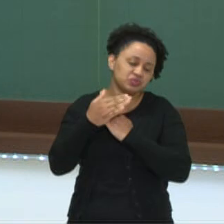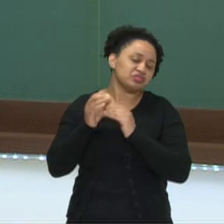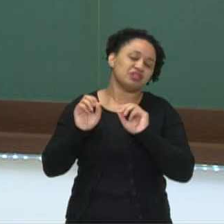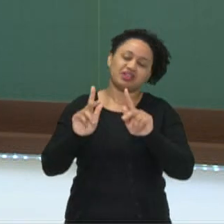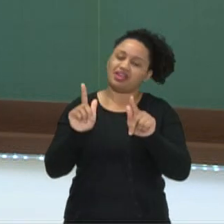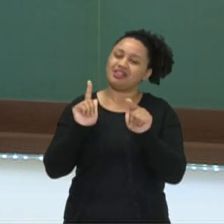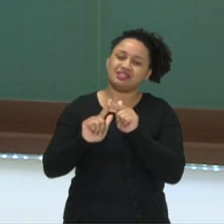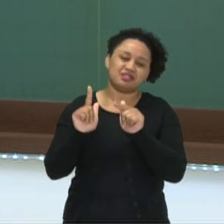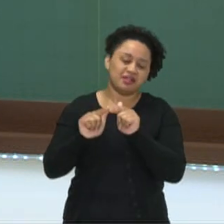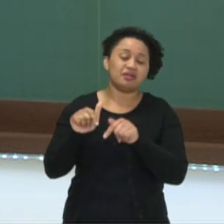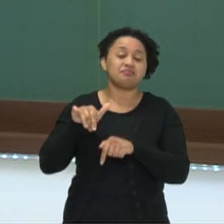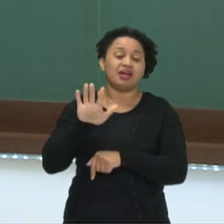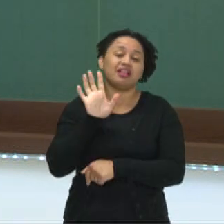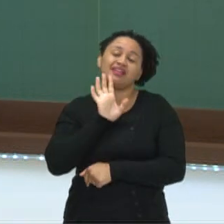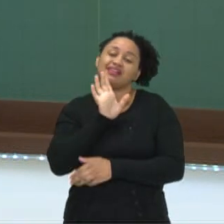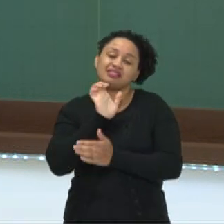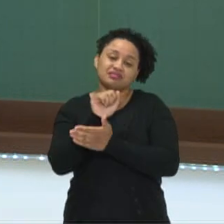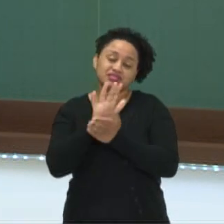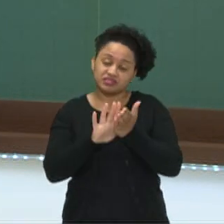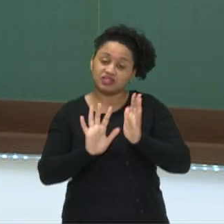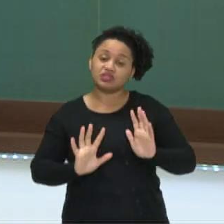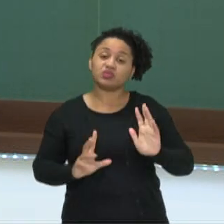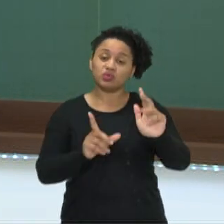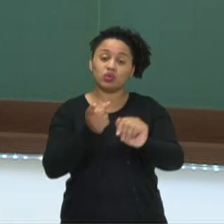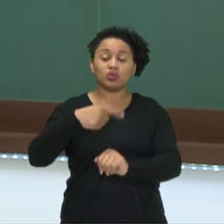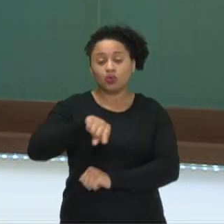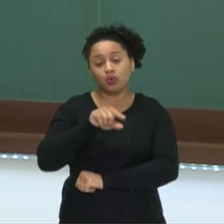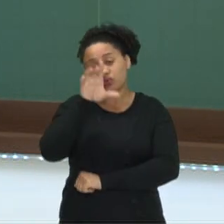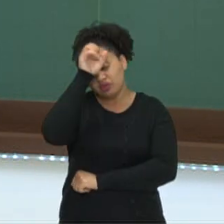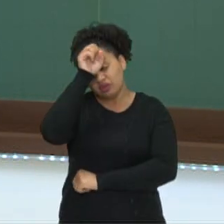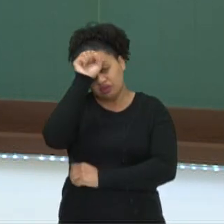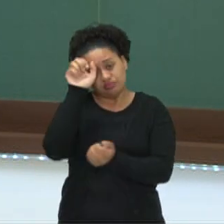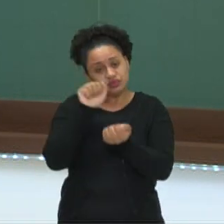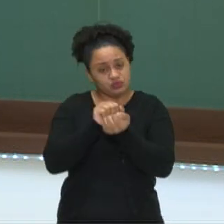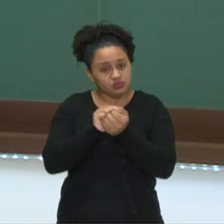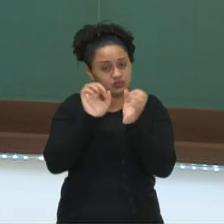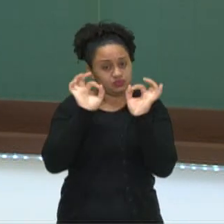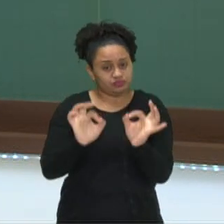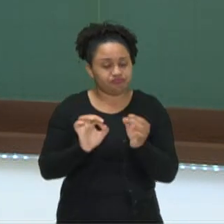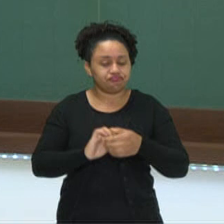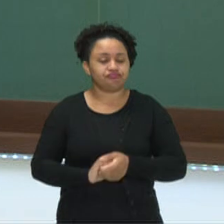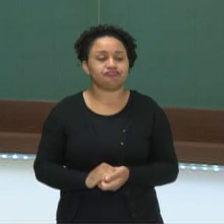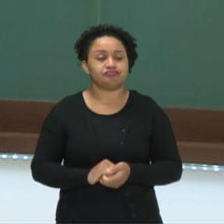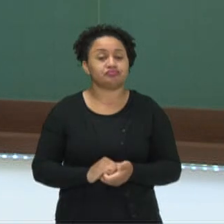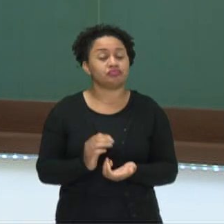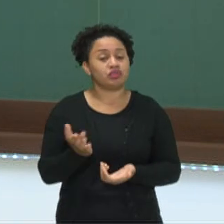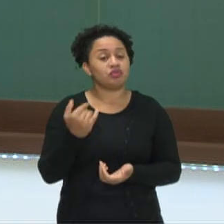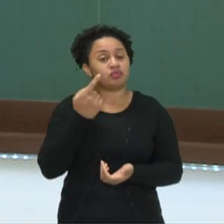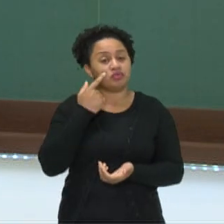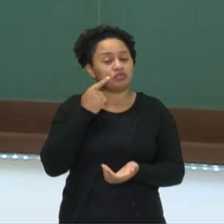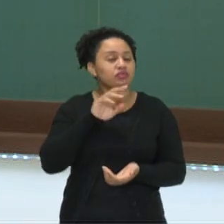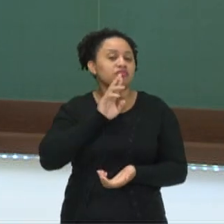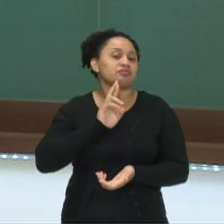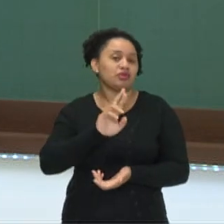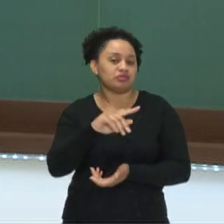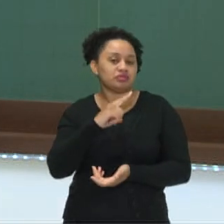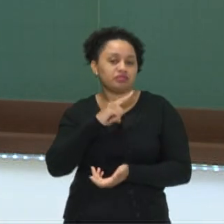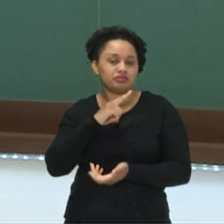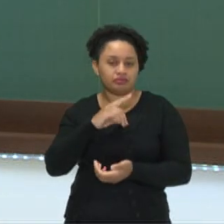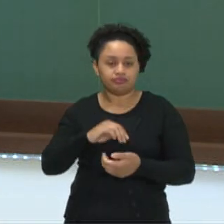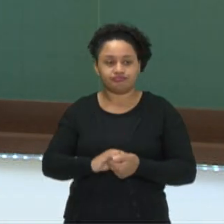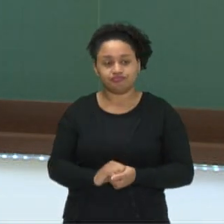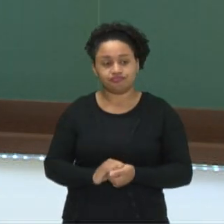mais interessante a atividade e todos aprendem ali juntos, não é mesmo? Vamos conferir então esse exercício aqui? Dentro